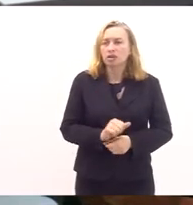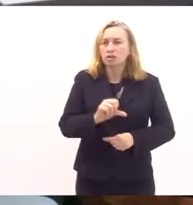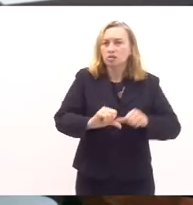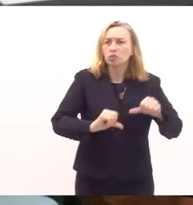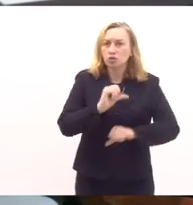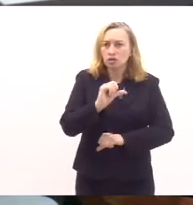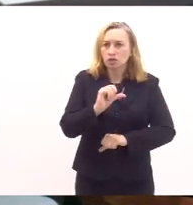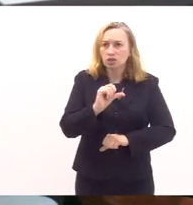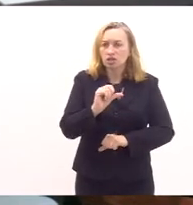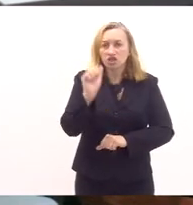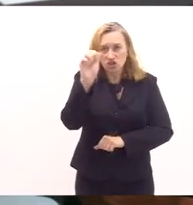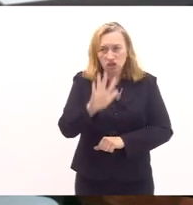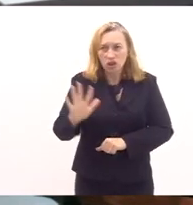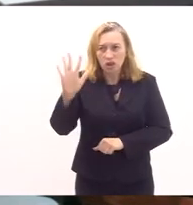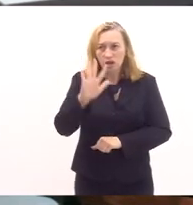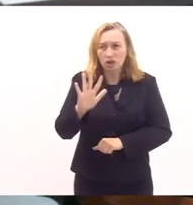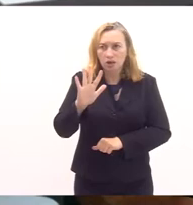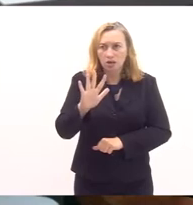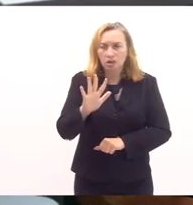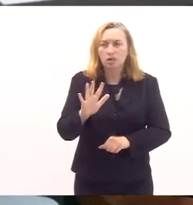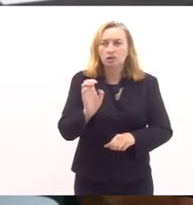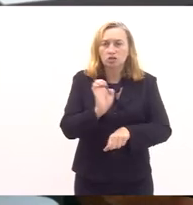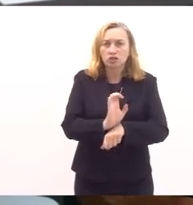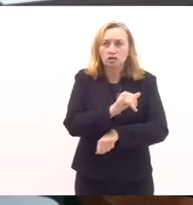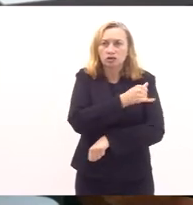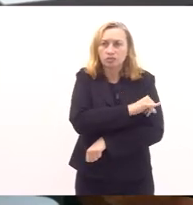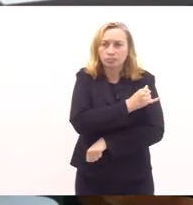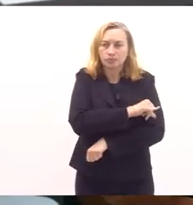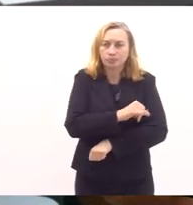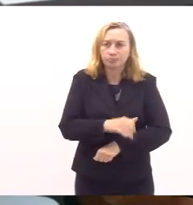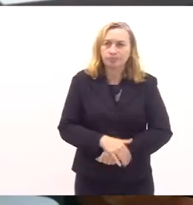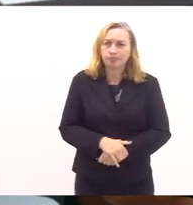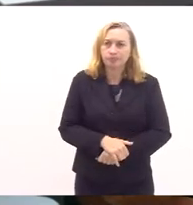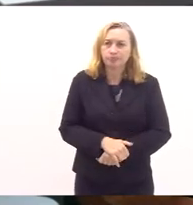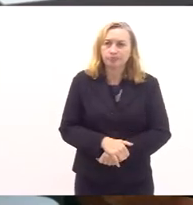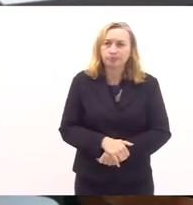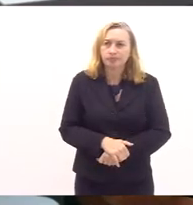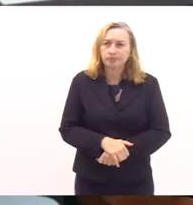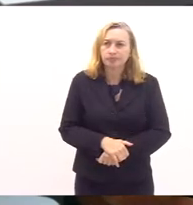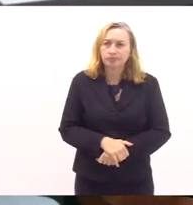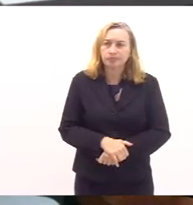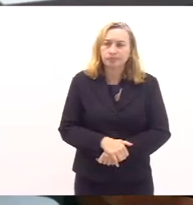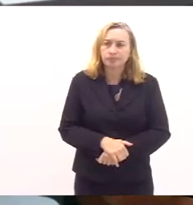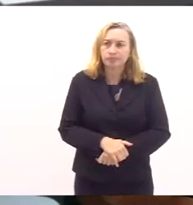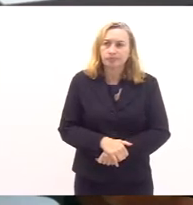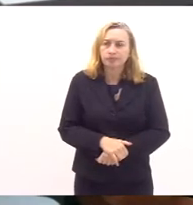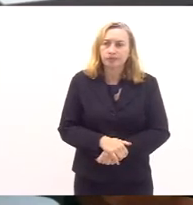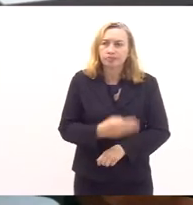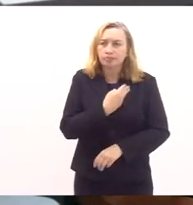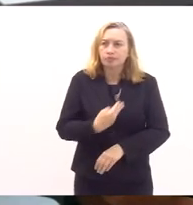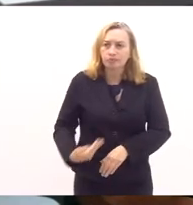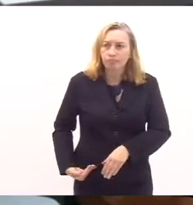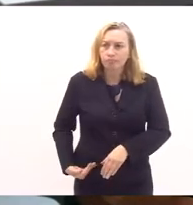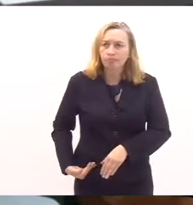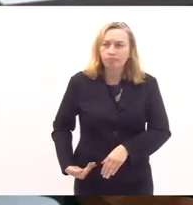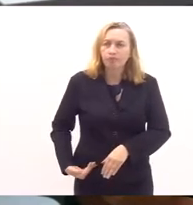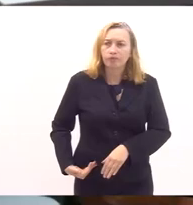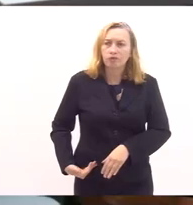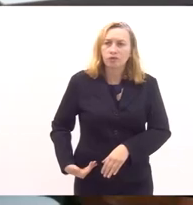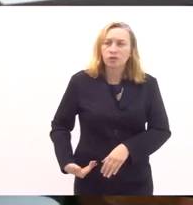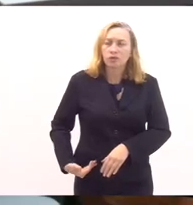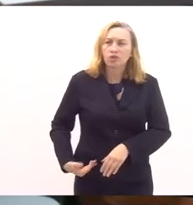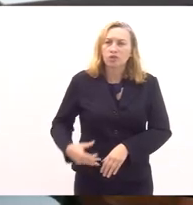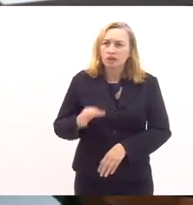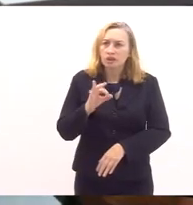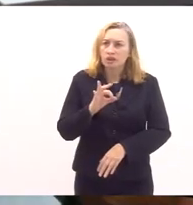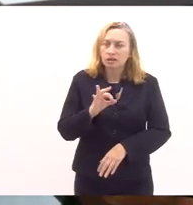mudança geral, inclusive no estado do Rio de Janeiro. Nós temos que ter, pelo menos, um governador decente, que nós não temos há